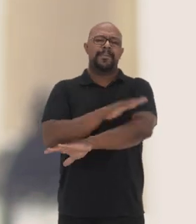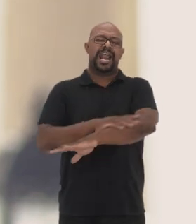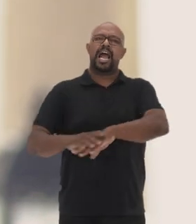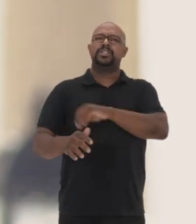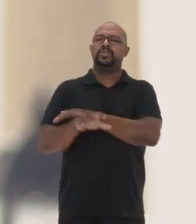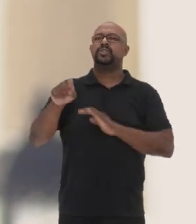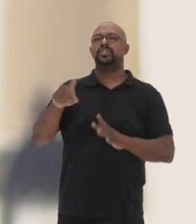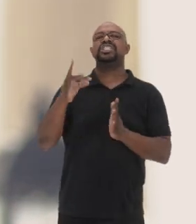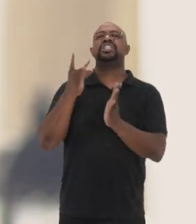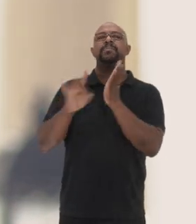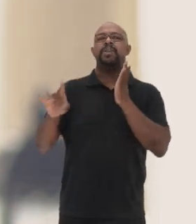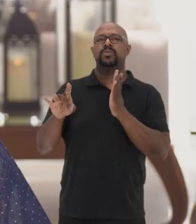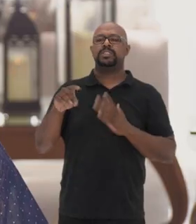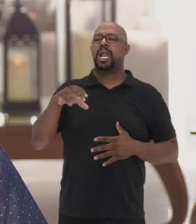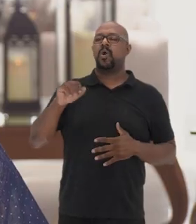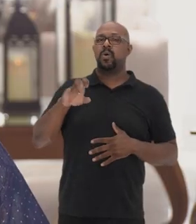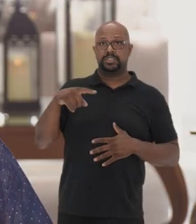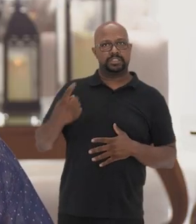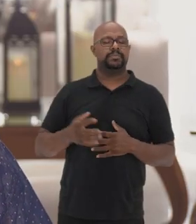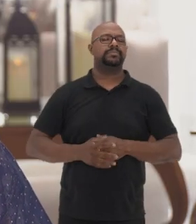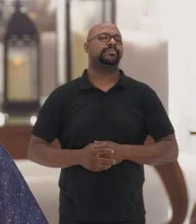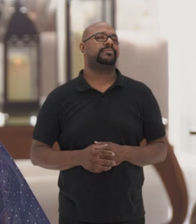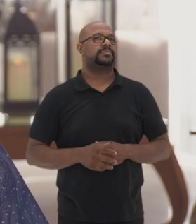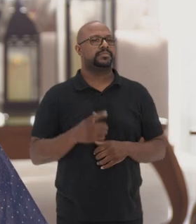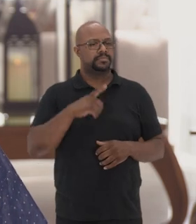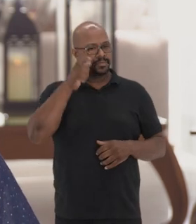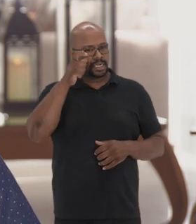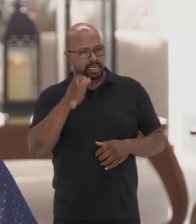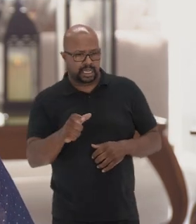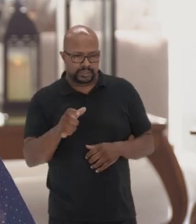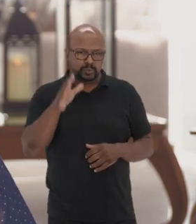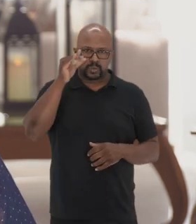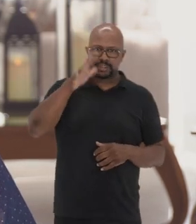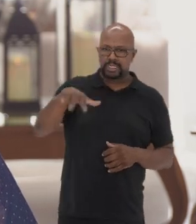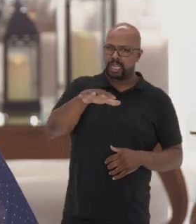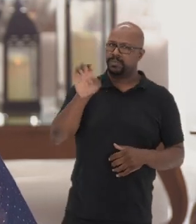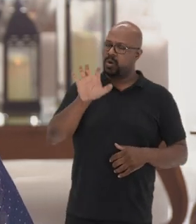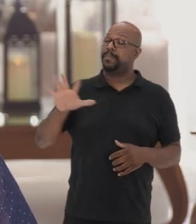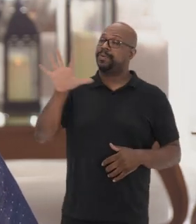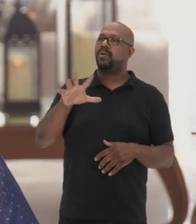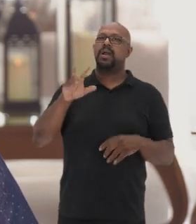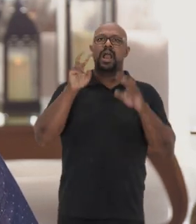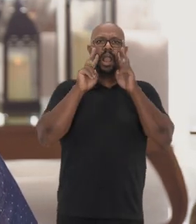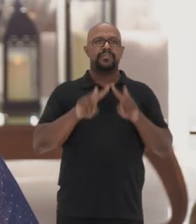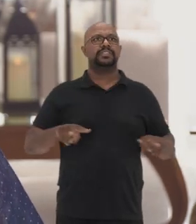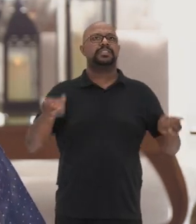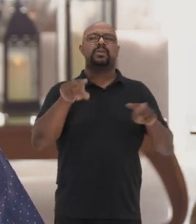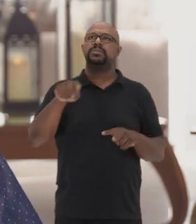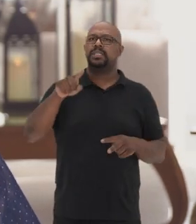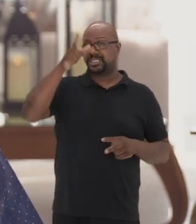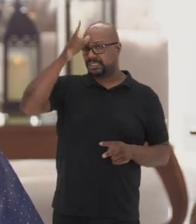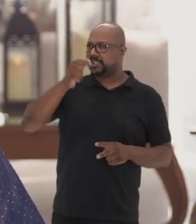dos inimigos dos Tupinambás Ainda que houvesse interesse e curiosidade Por parte dos europeus a visão desses estrangeiros